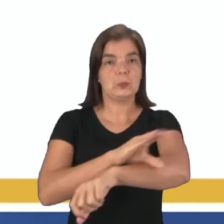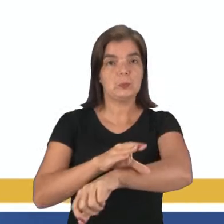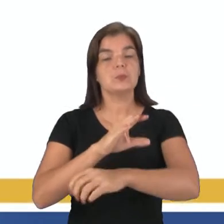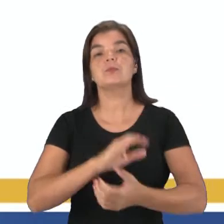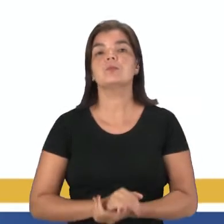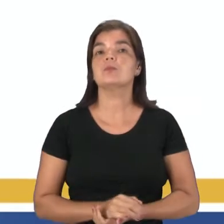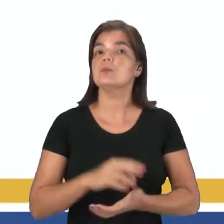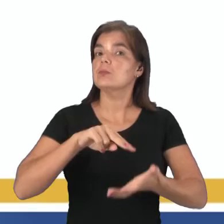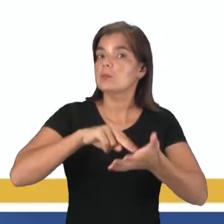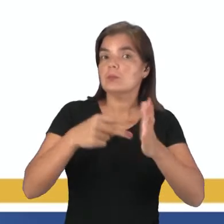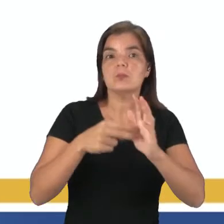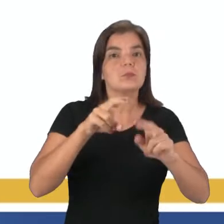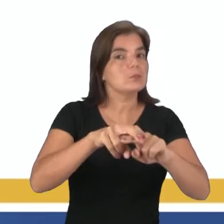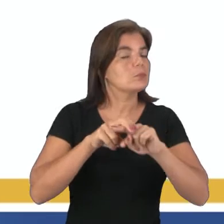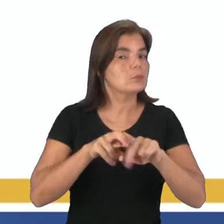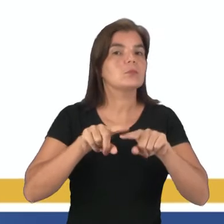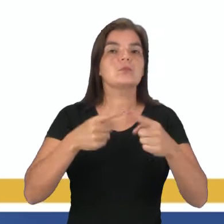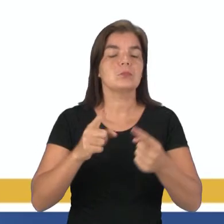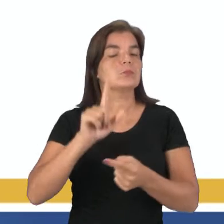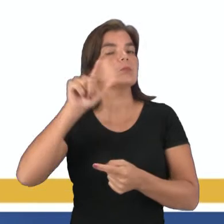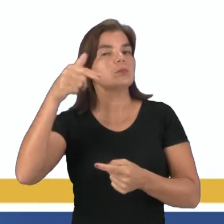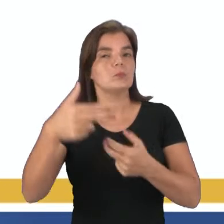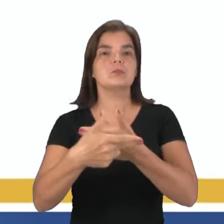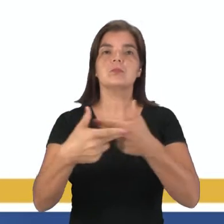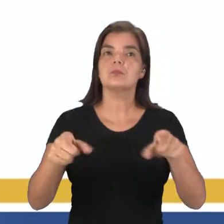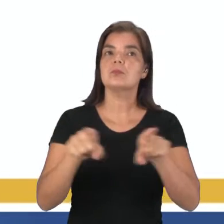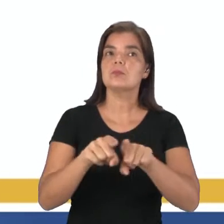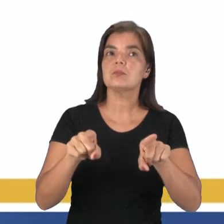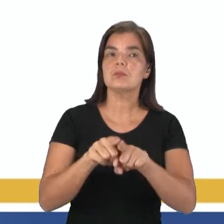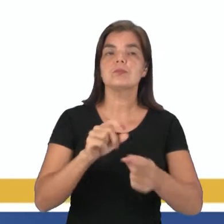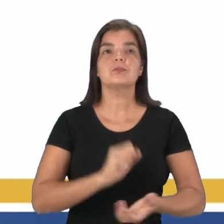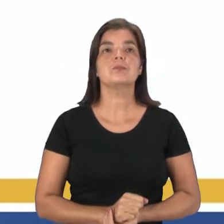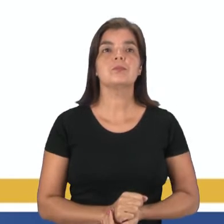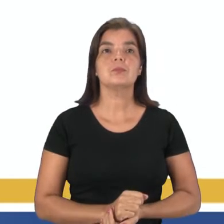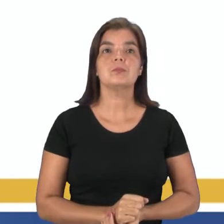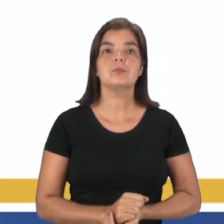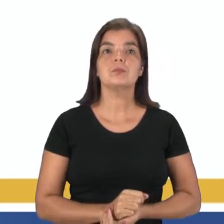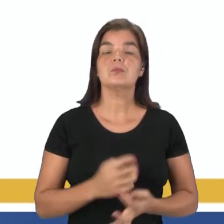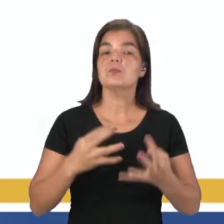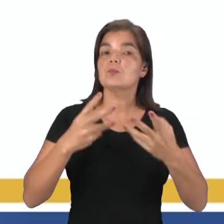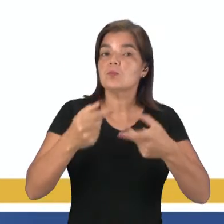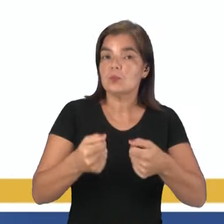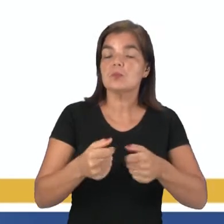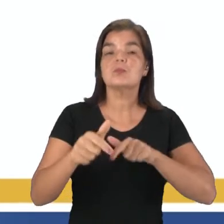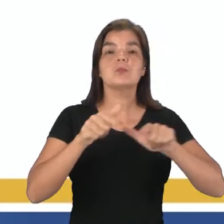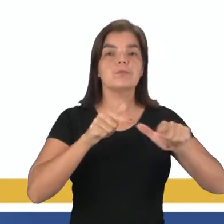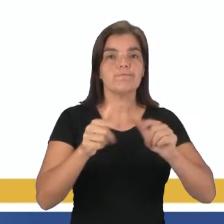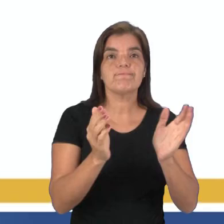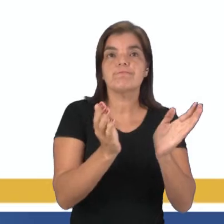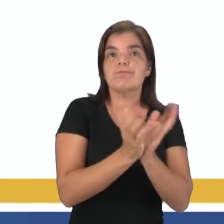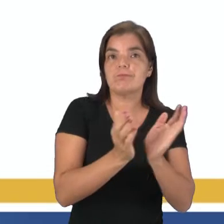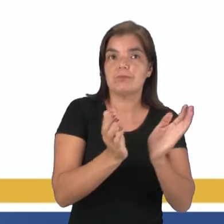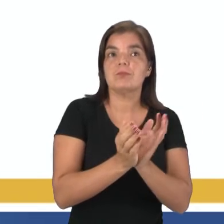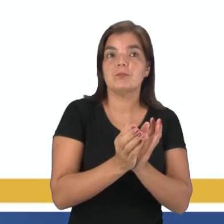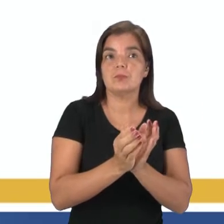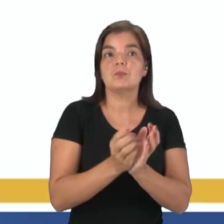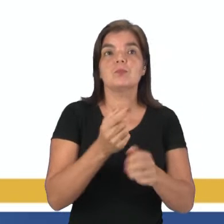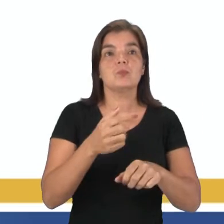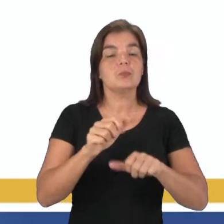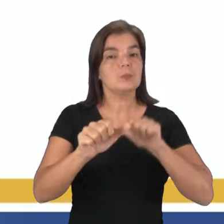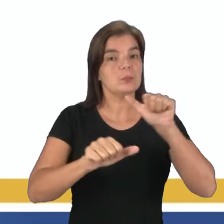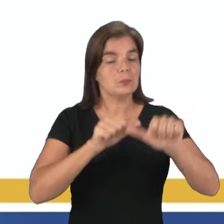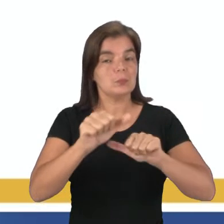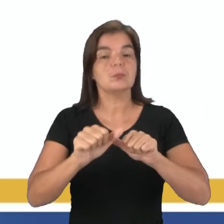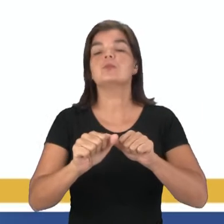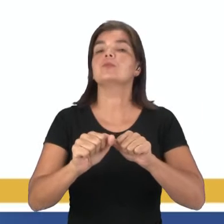em constante mudança de cultura. Não que só por isso, diversos outros fatores, certo? Observe. De modo geral, toda